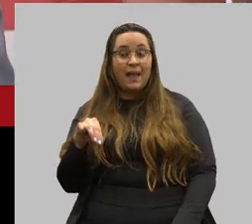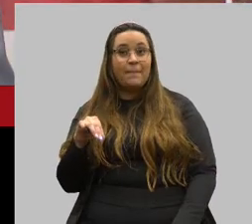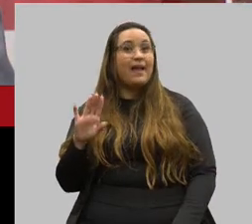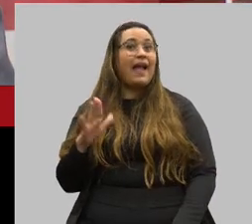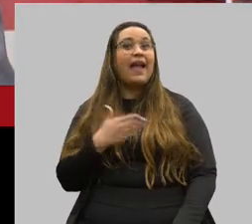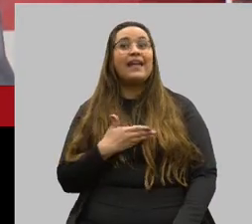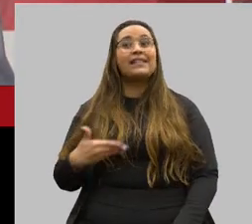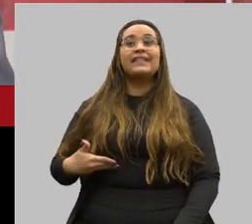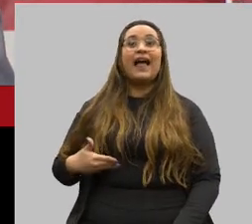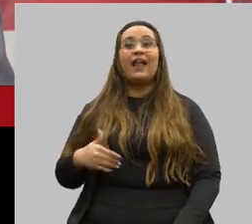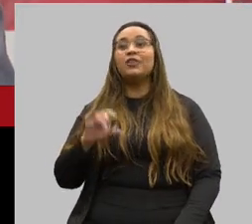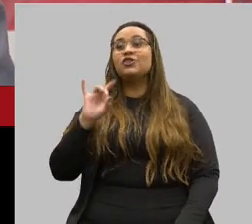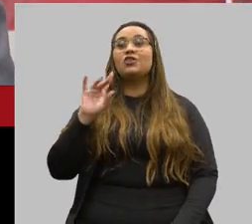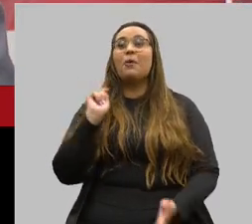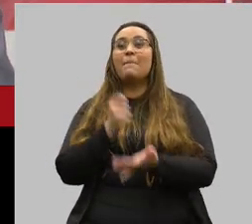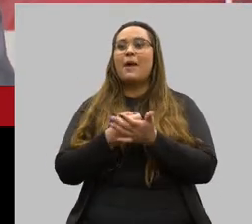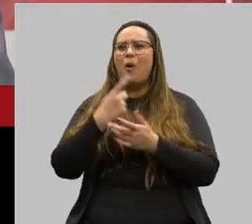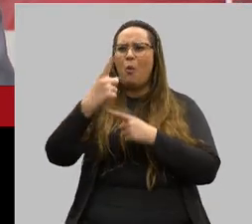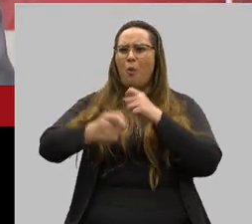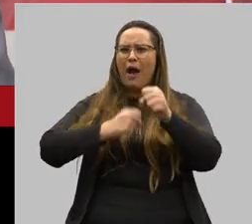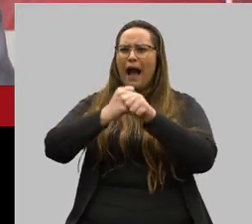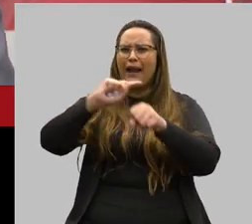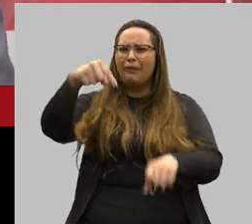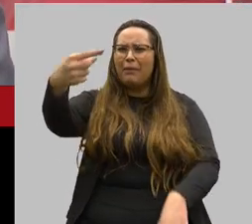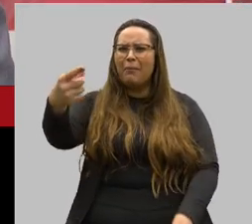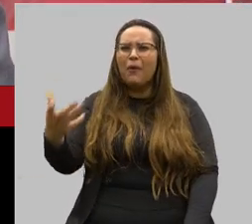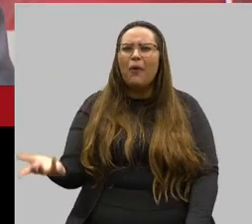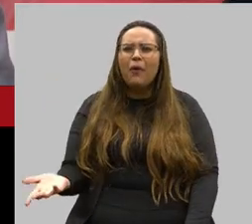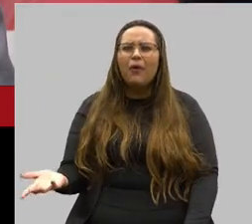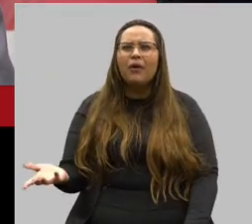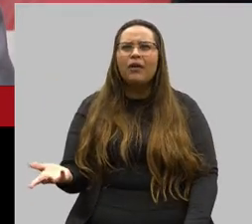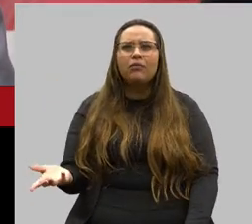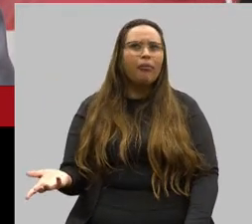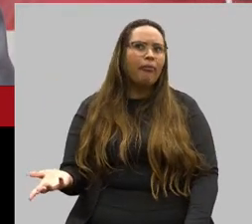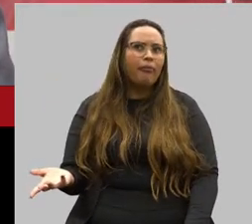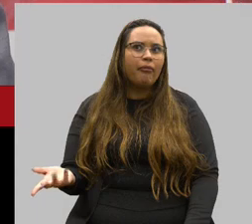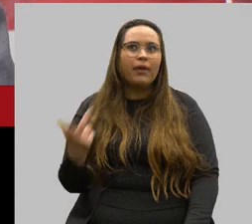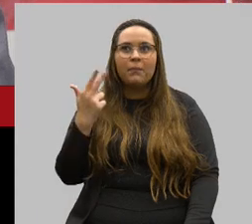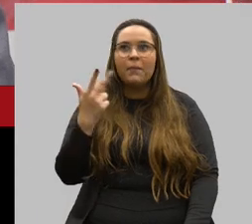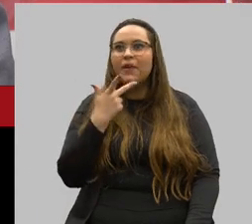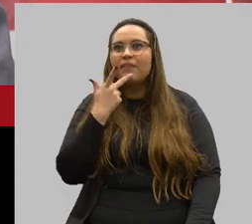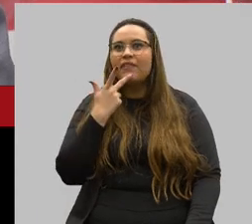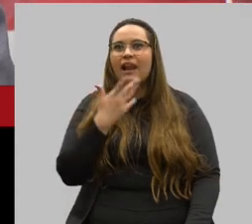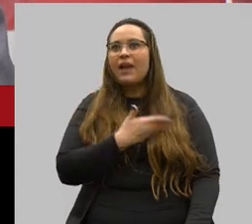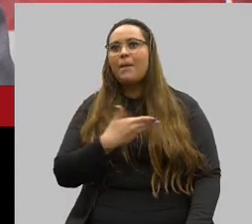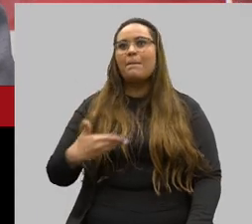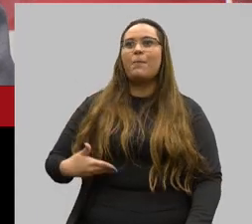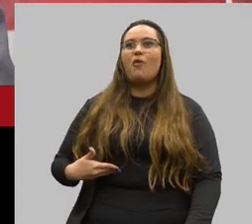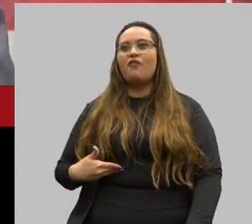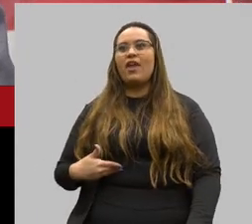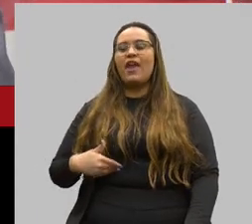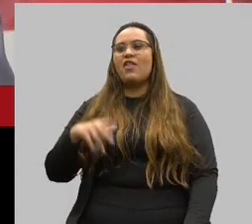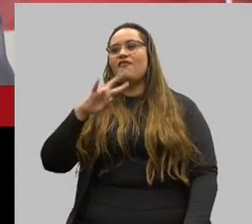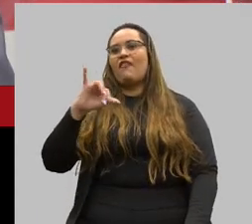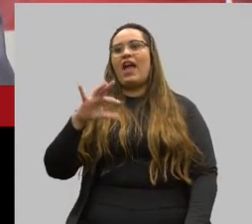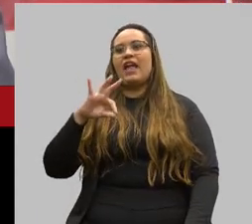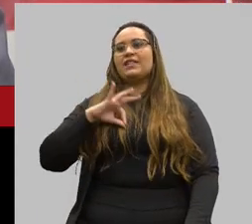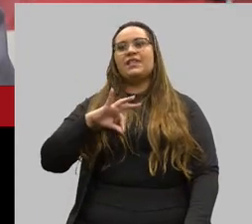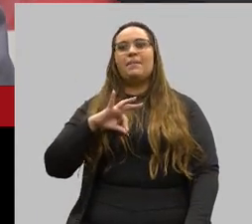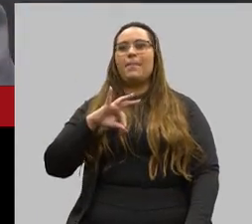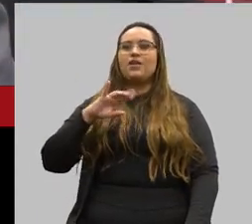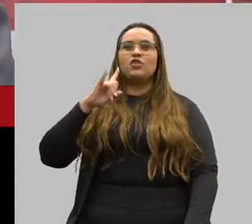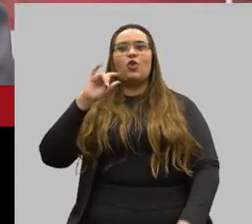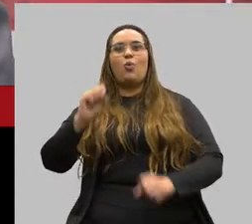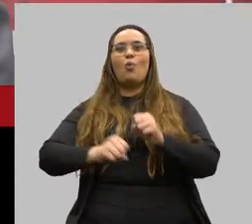vai pagar um ano depois mas é mesma coisa de dizer que o governador só vai receber um ano depois o salário dele no mes